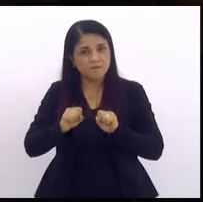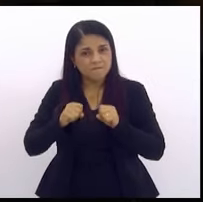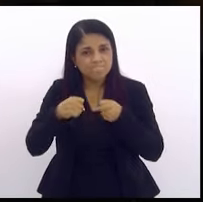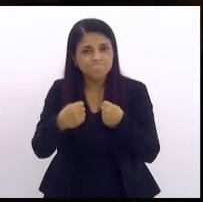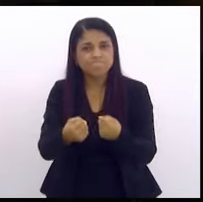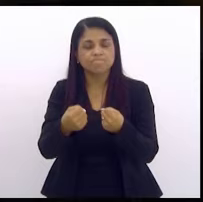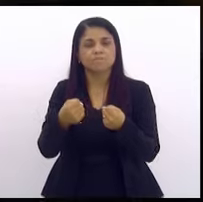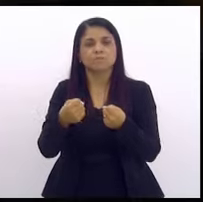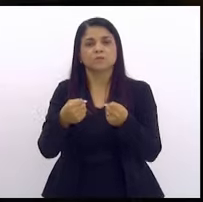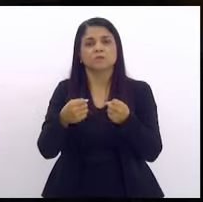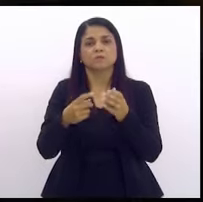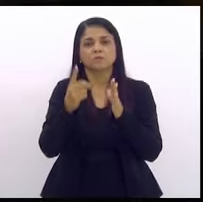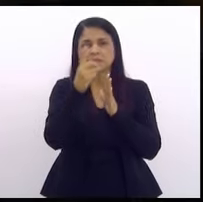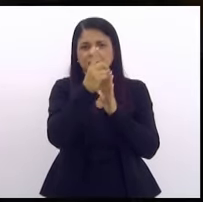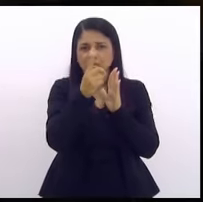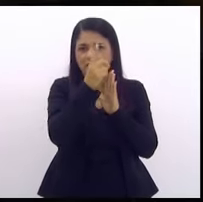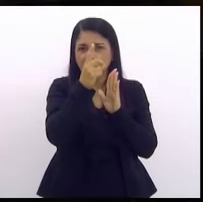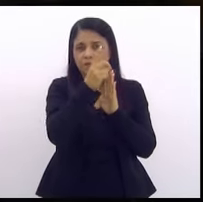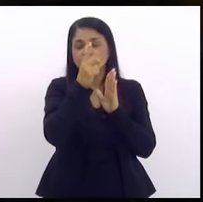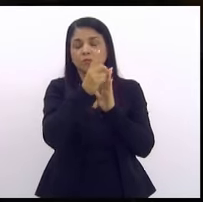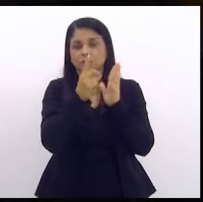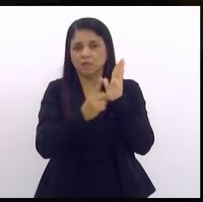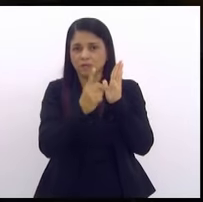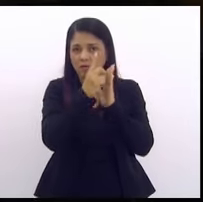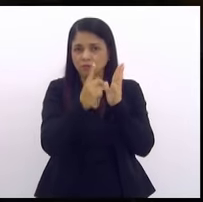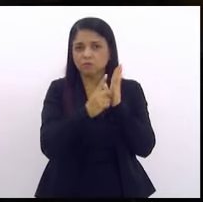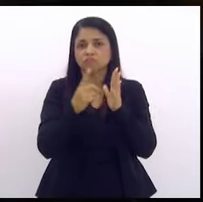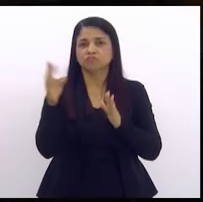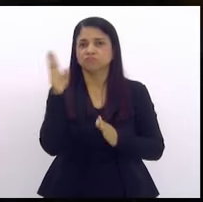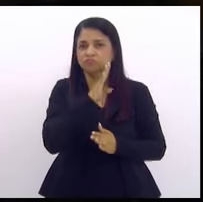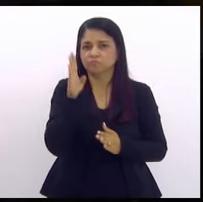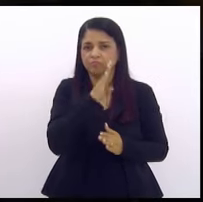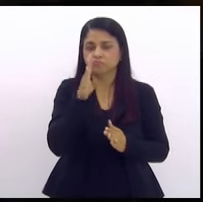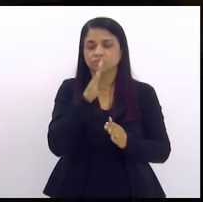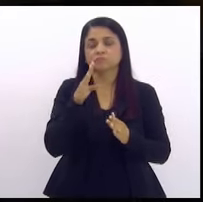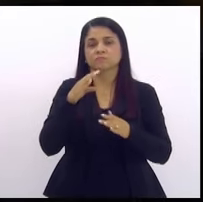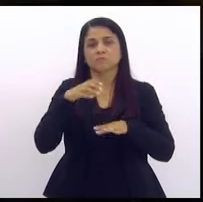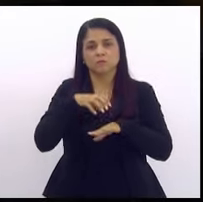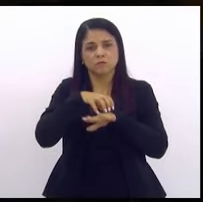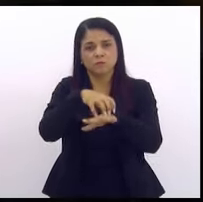esse decreto de calamidade pública e tenha um plano emergencial no transporte